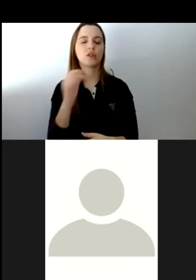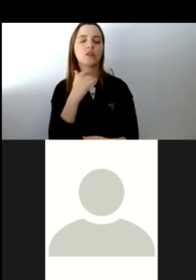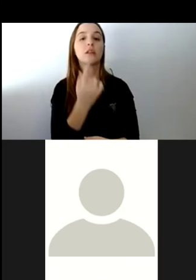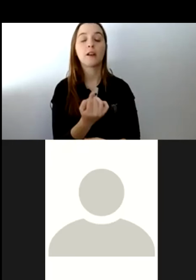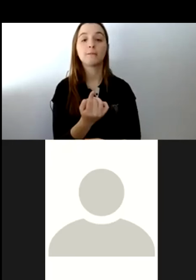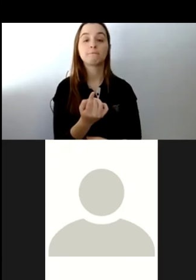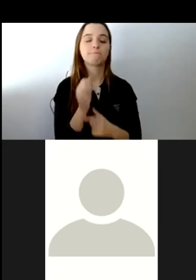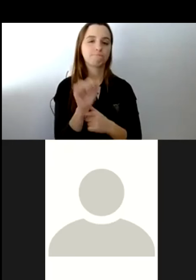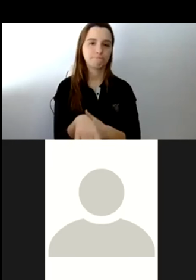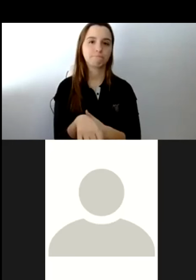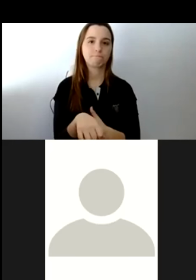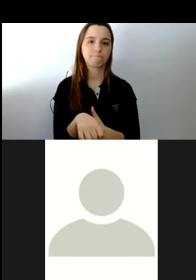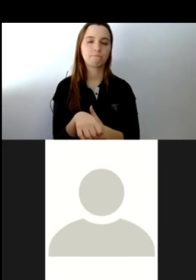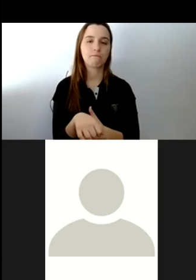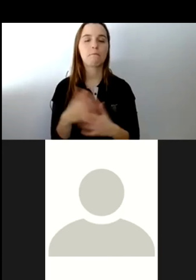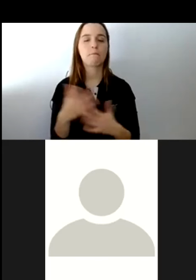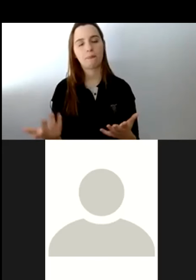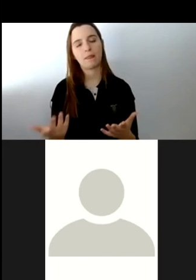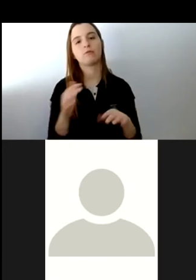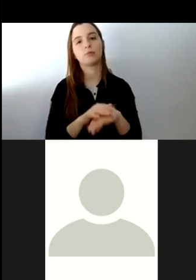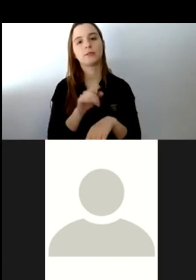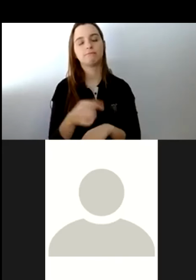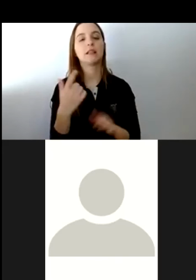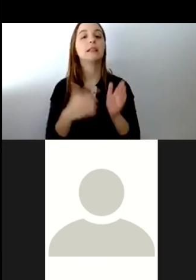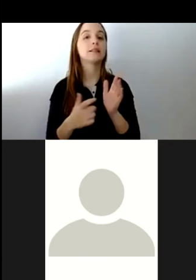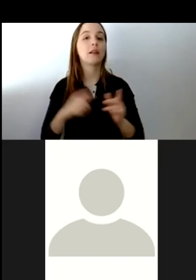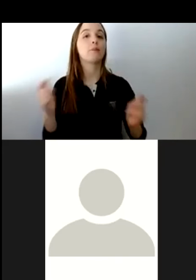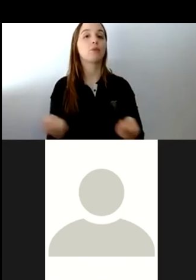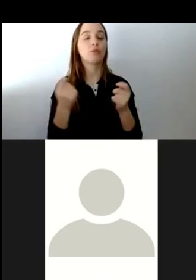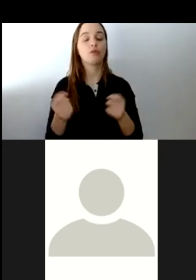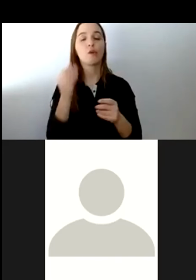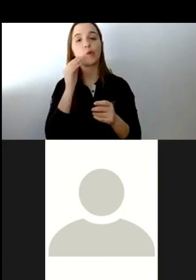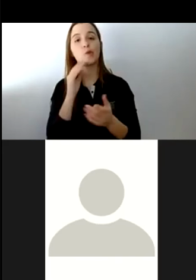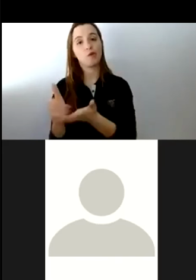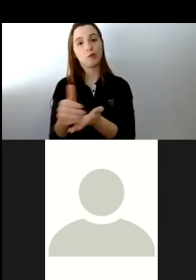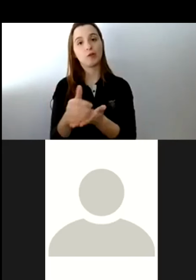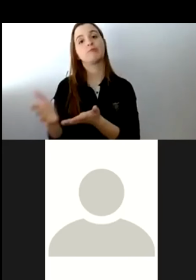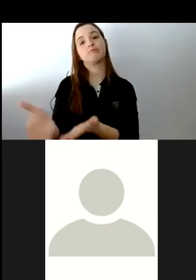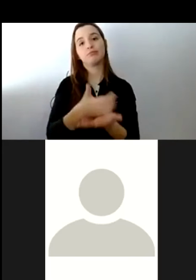se verifica, por isso é necessário promover o aumento da recolha dos dados de forma fair.